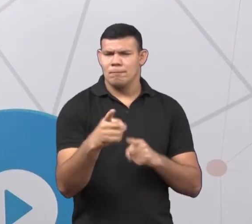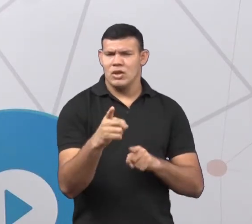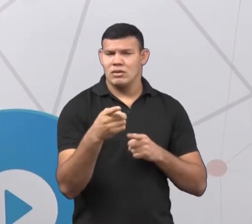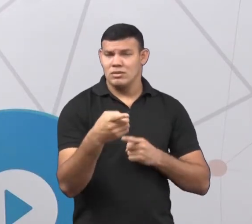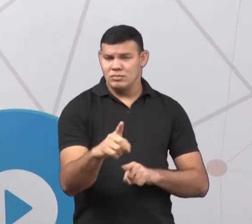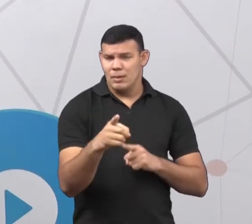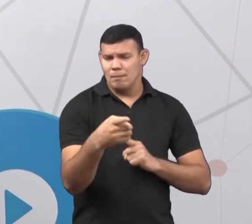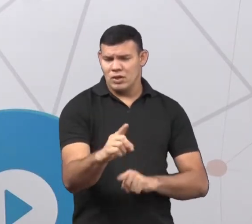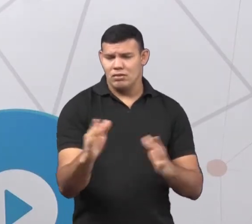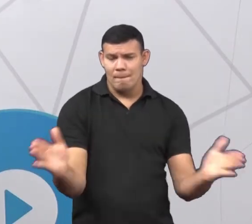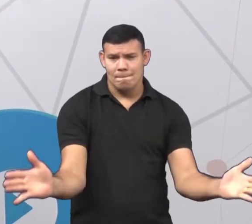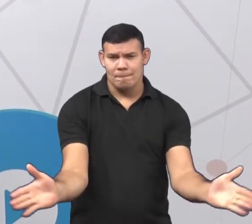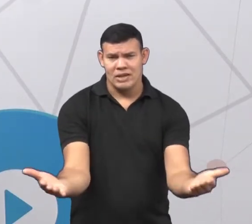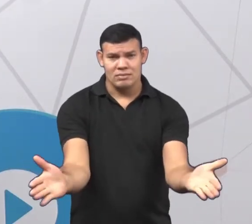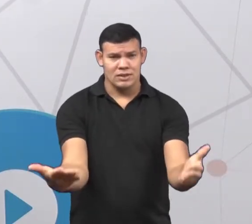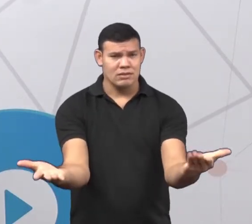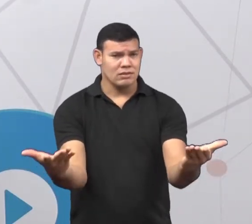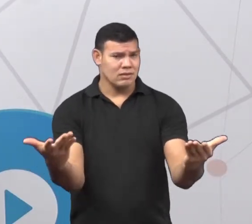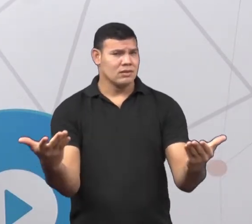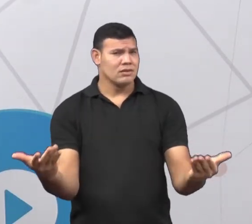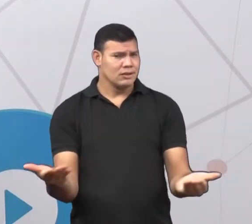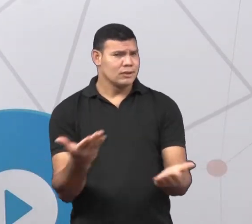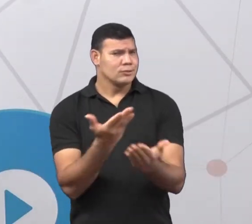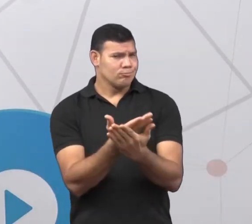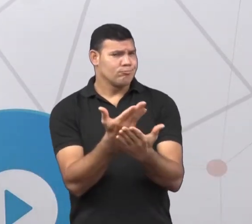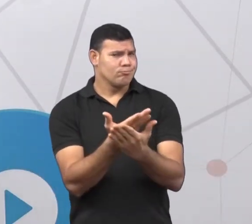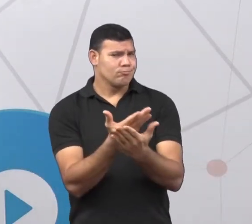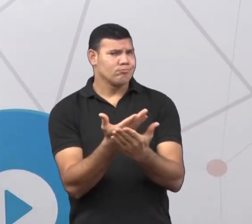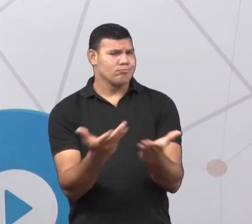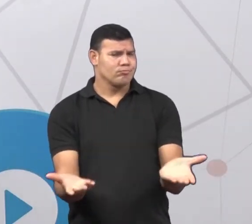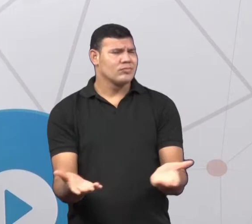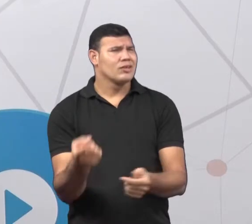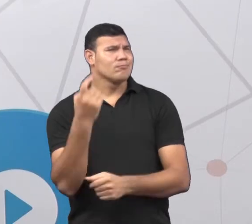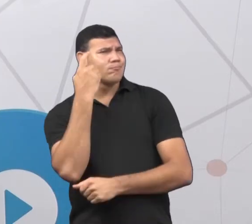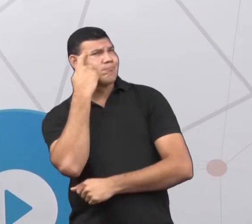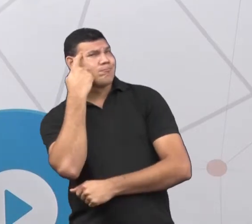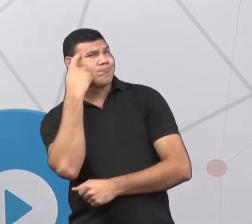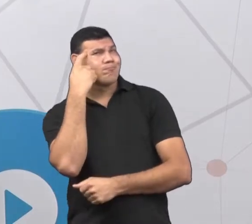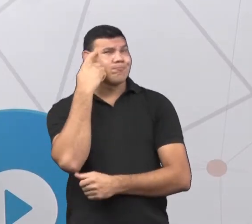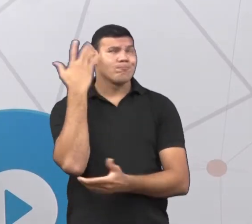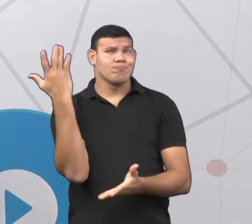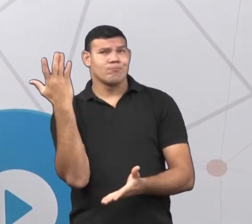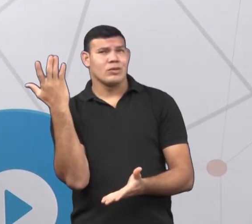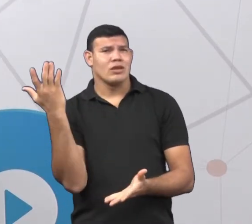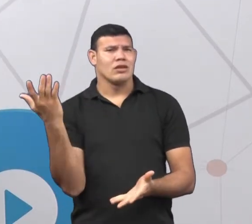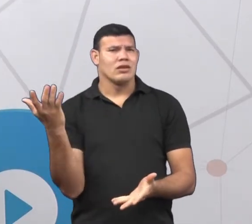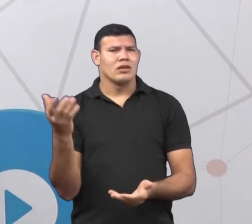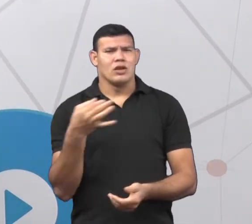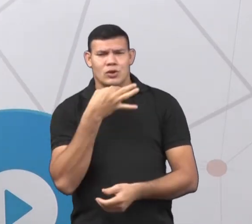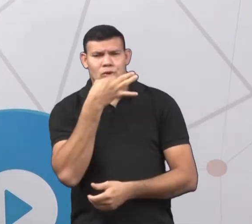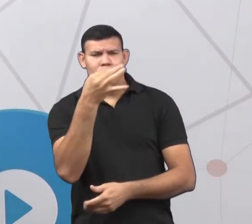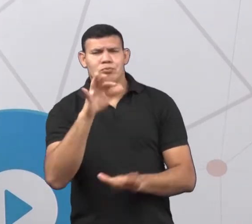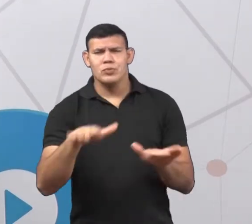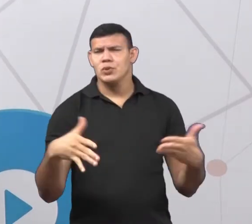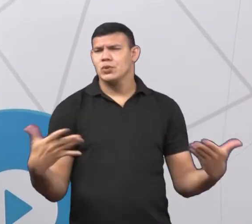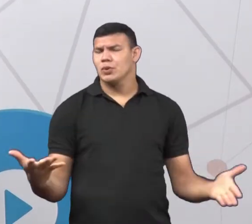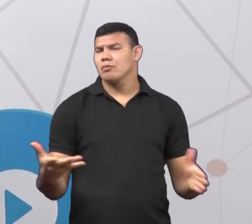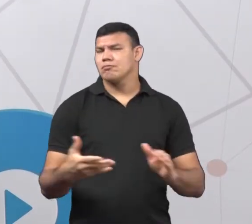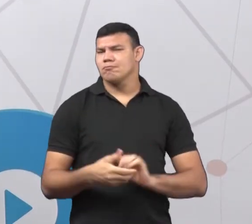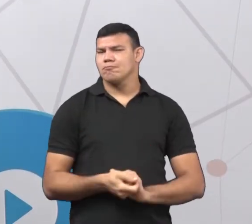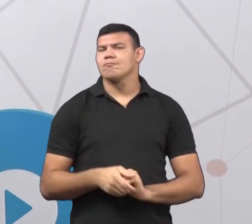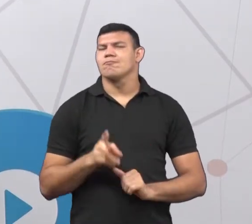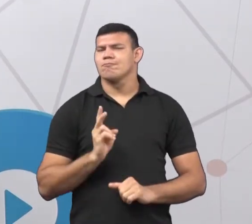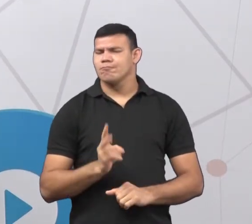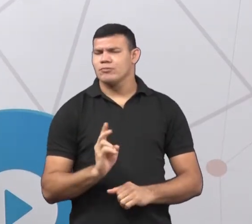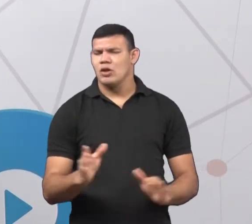motivar os alunos a participarem mais da aula, certo? ¿Qué piensas? ¿Qué crees? ¿Cuál es tu opinión? Sempre nós estamos